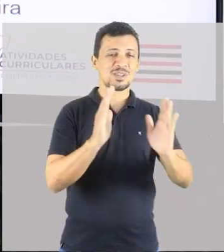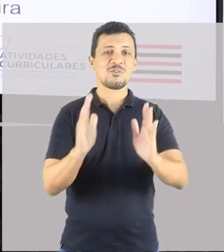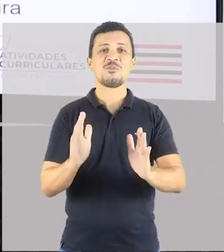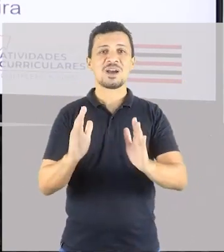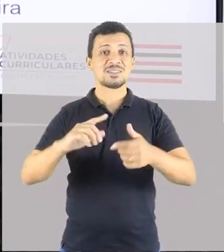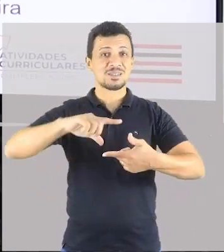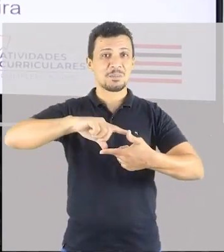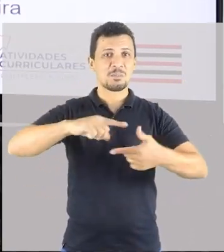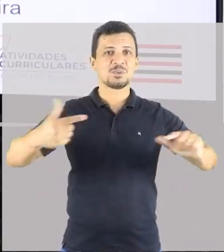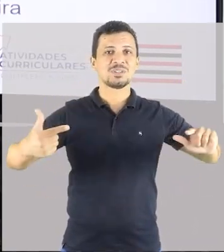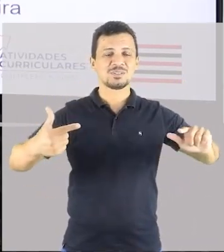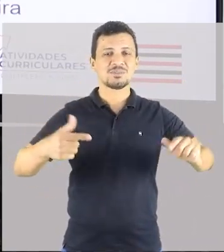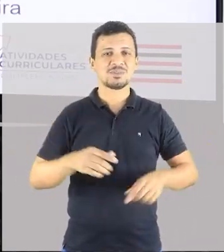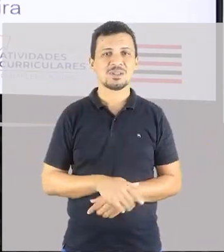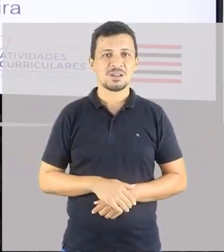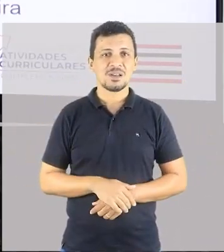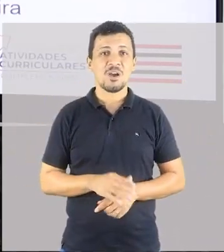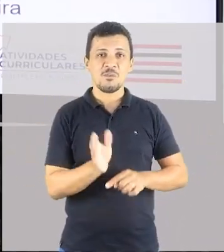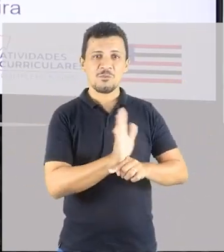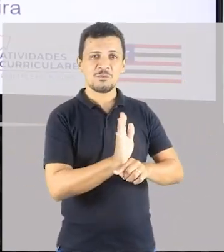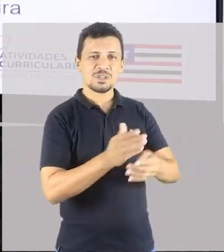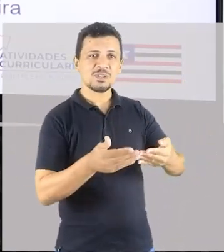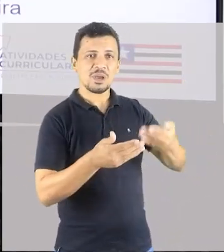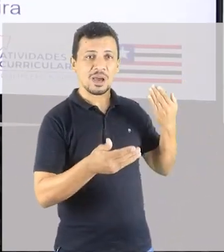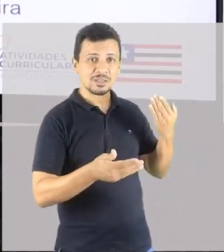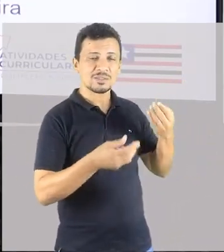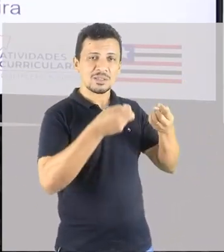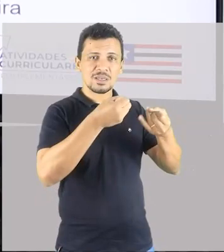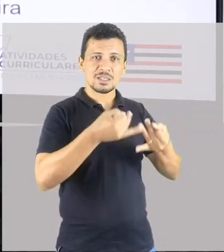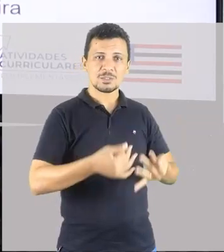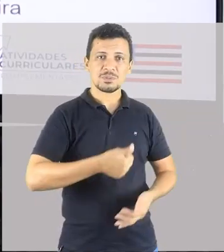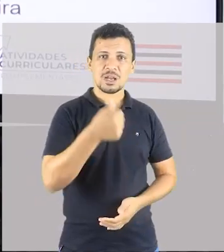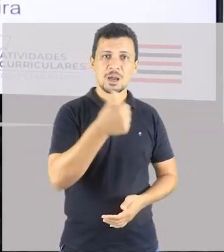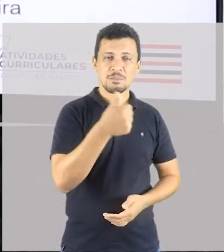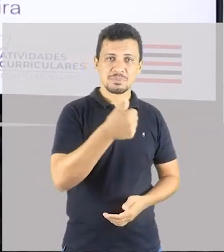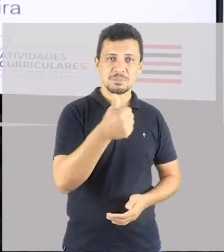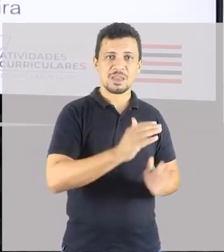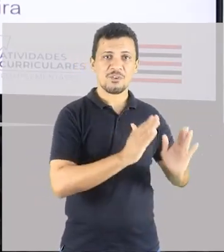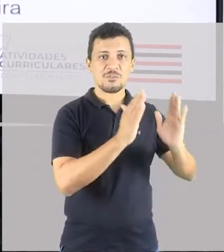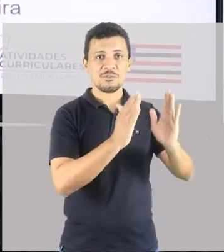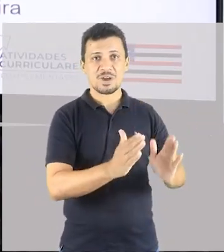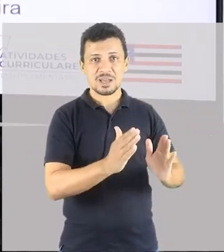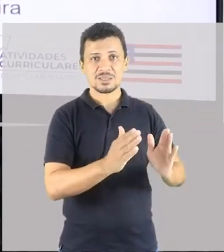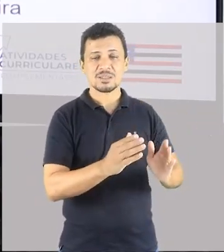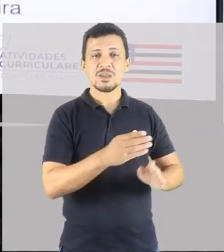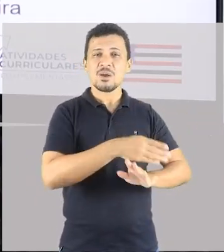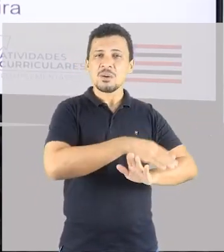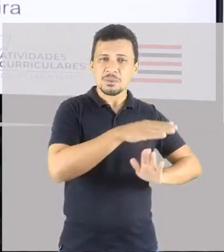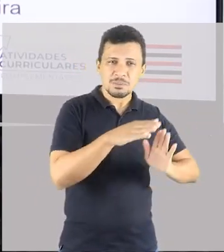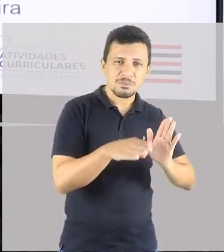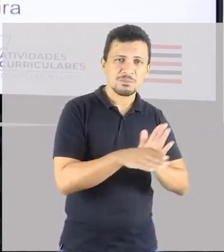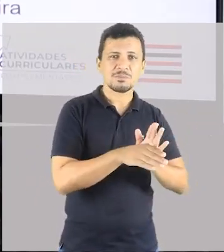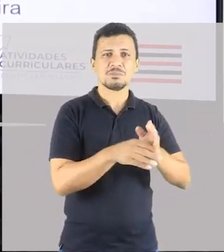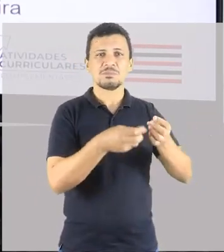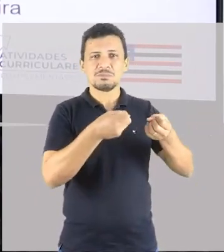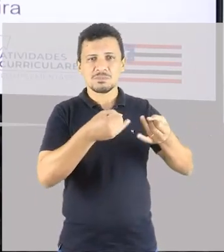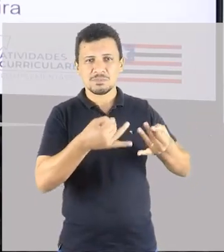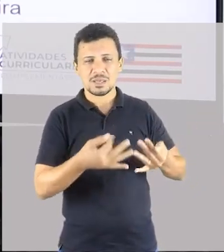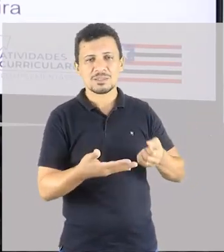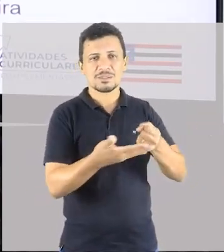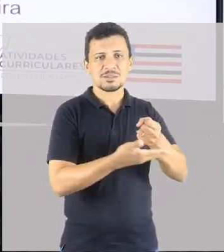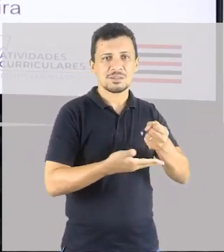modernismo. Em vídeo anterior nós falamos da primeira fase, falamos do movimento modernista de uma maneira geral e falamos